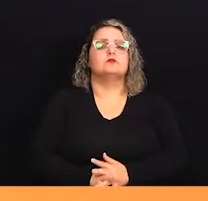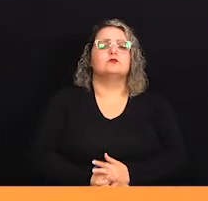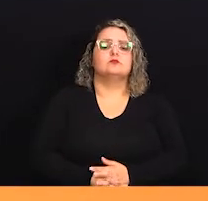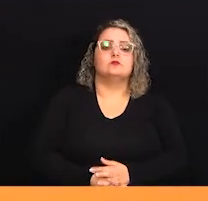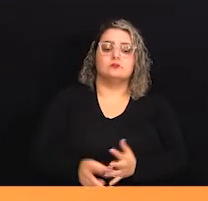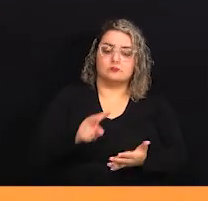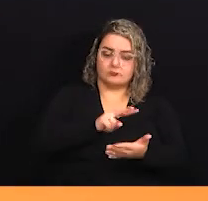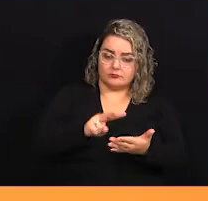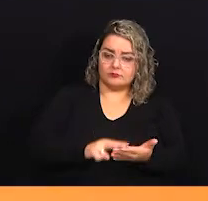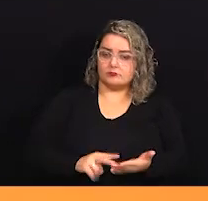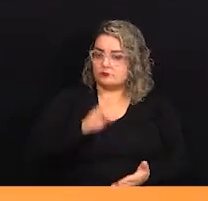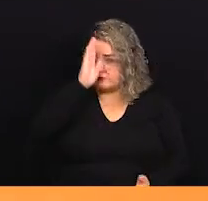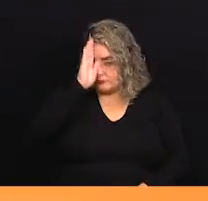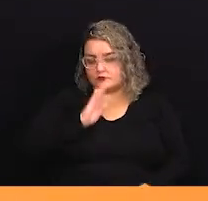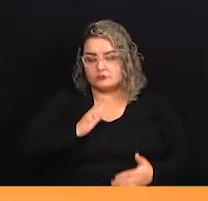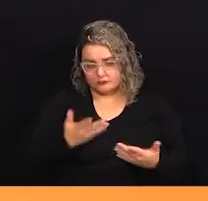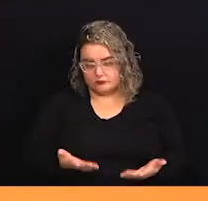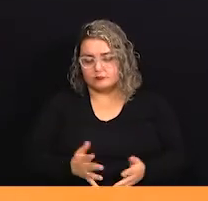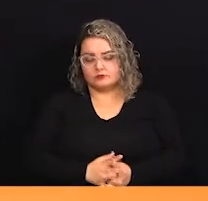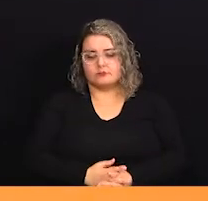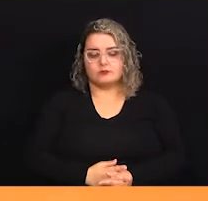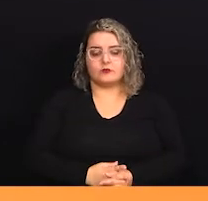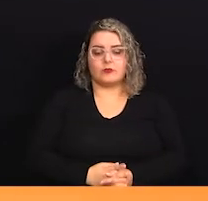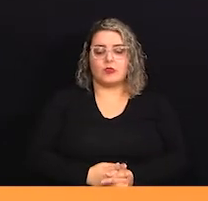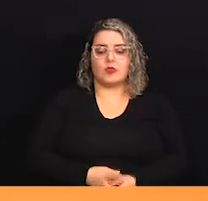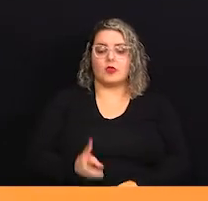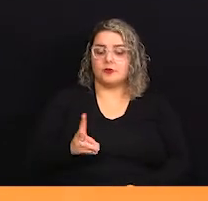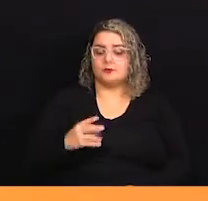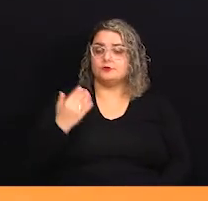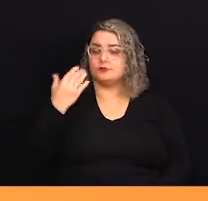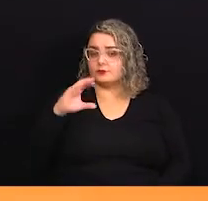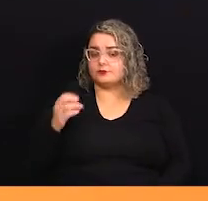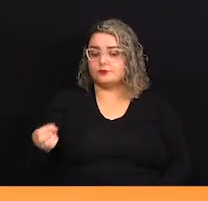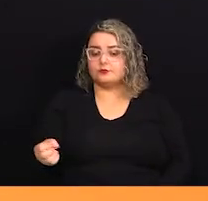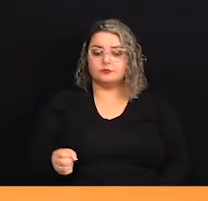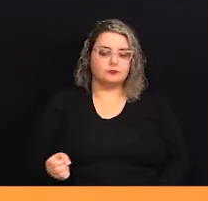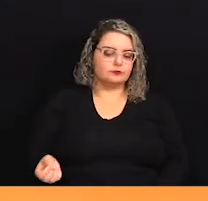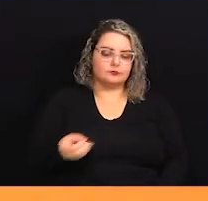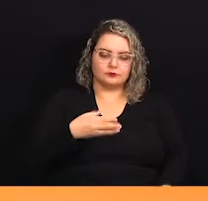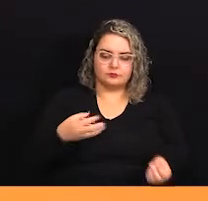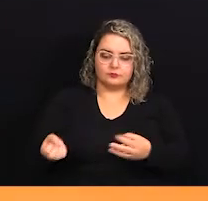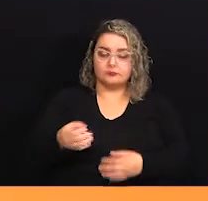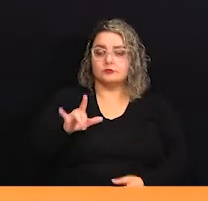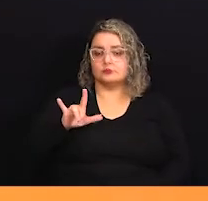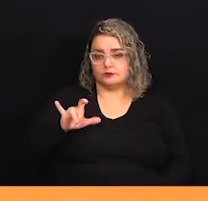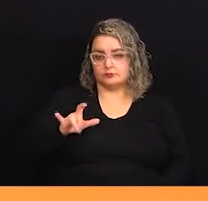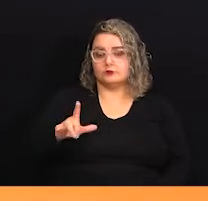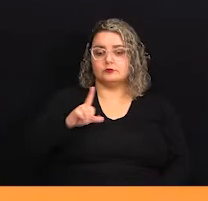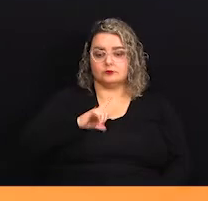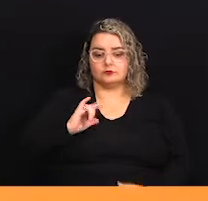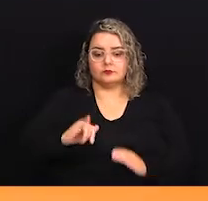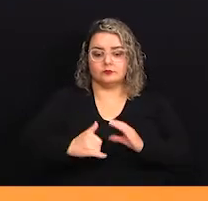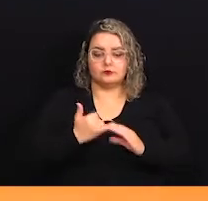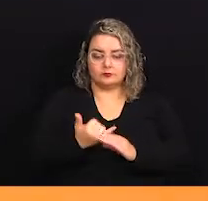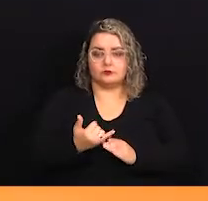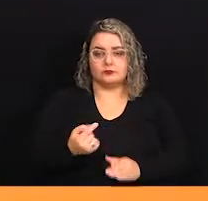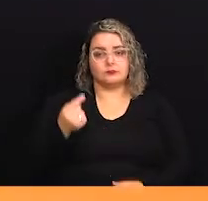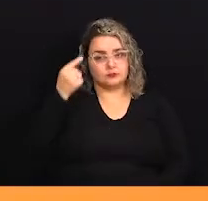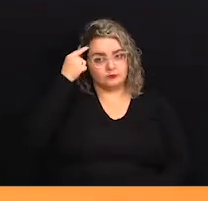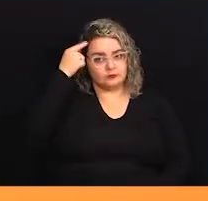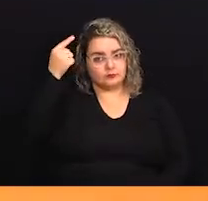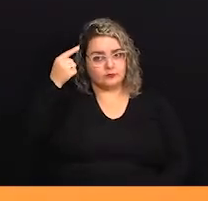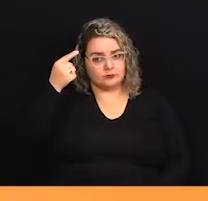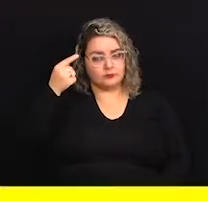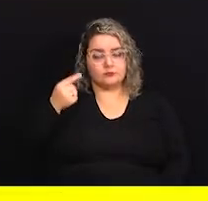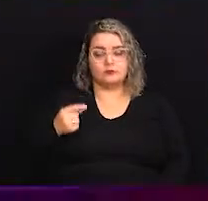de leitura, que você pode ler gratuitamente. Eu estou sempre postando novidade aí no Instagram. Eu tenho um canal do YouTube também, que chama Pense Além